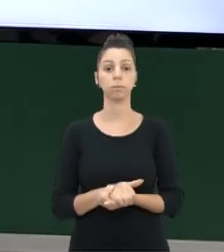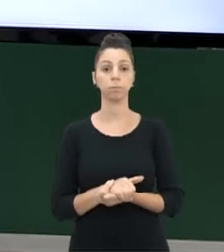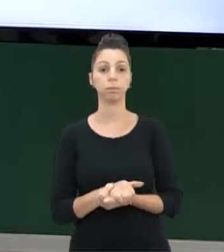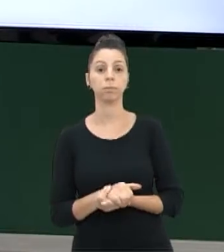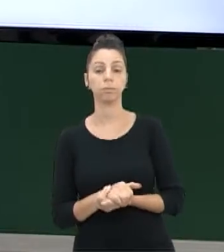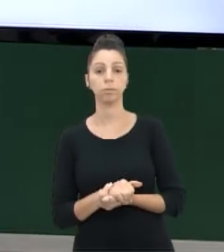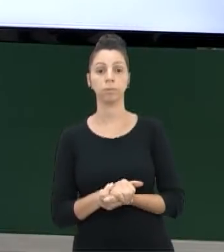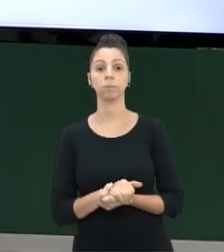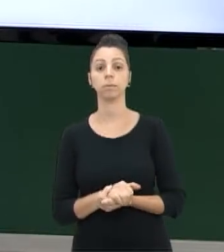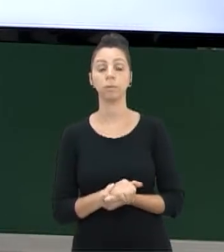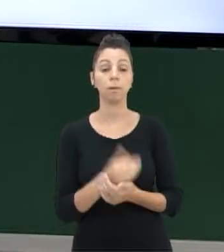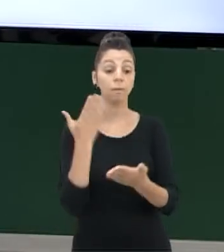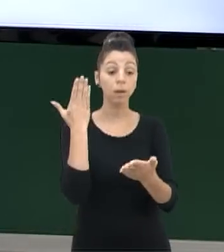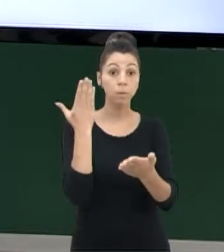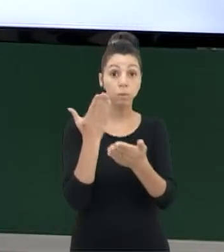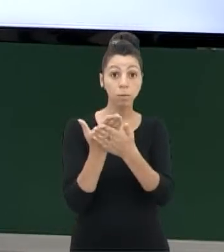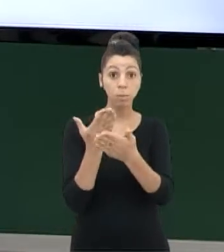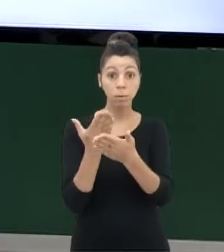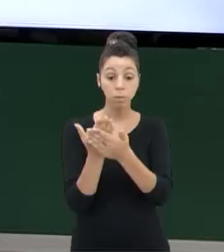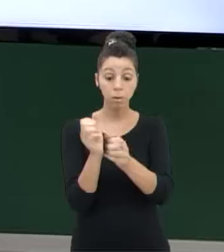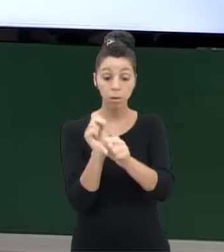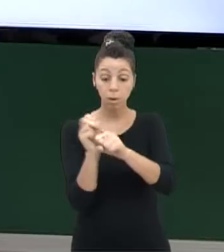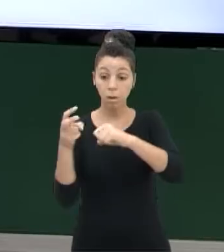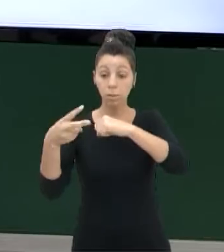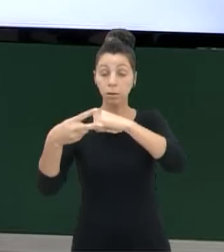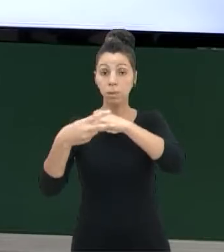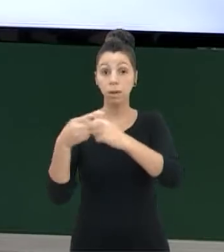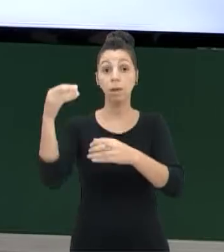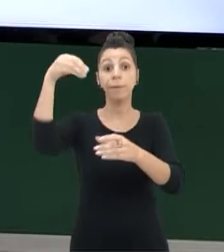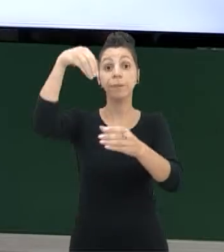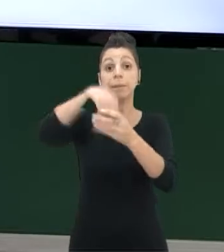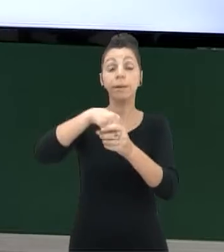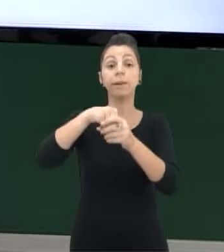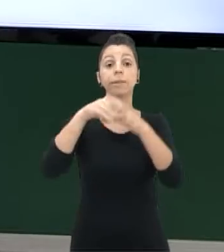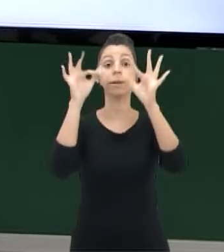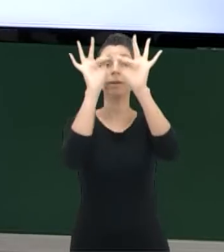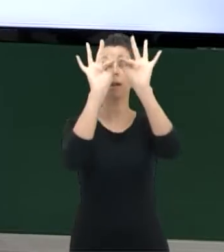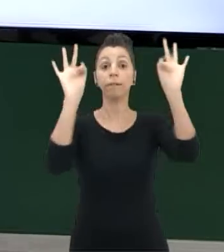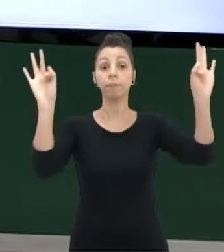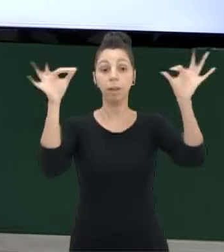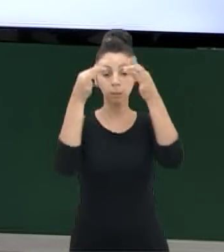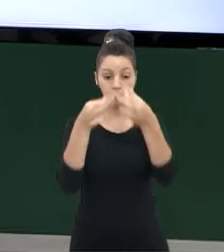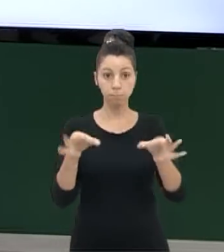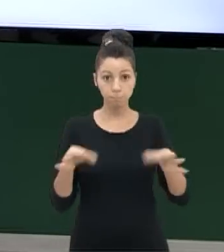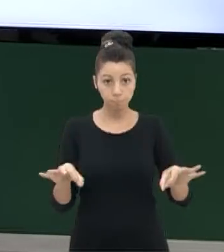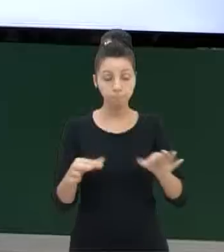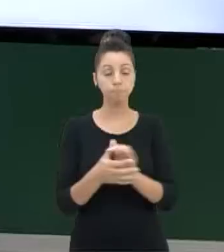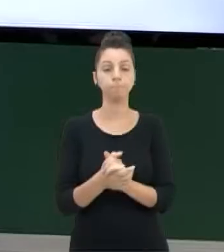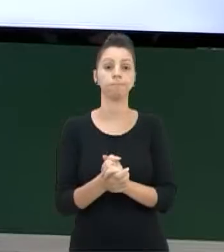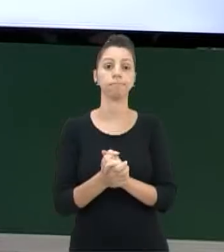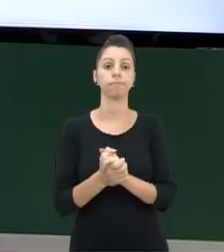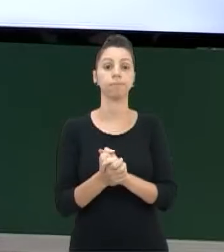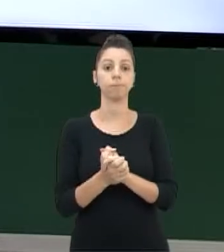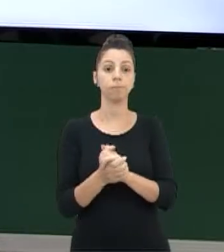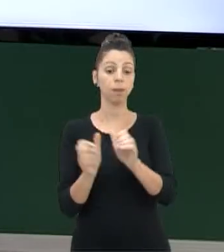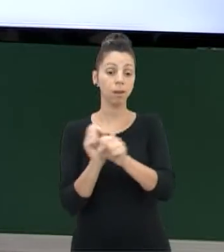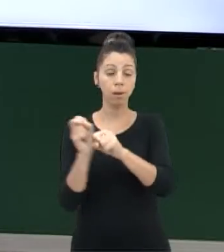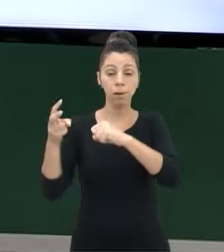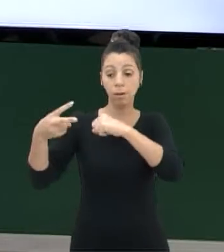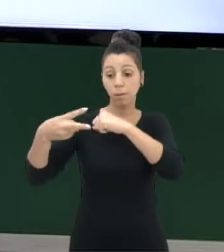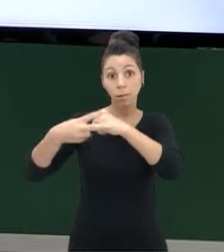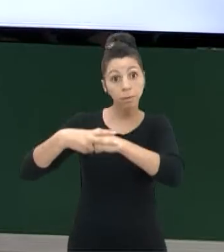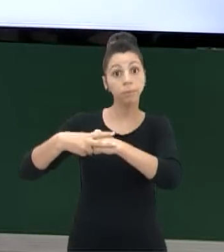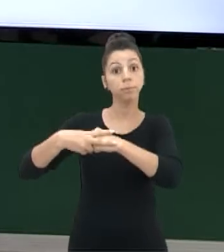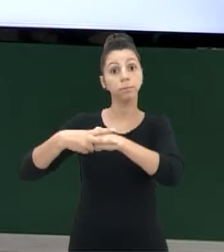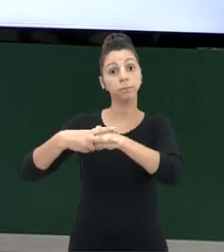está estudando o advérbio dentro de uma oração, sintaticamente, né? Enquanto adjunto adverbial, por exemplo, que a gente